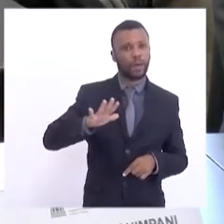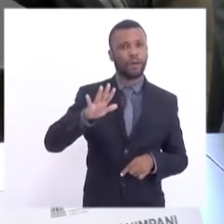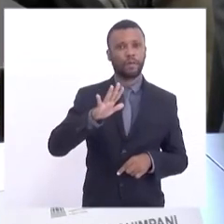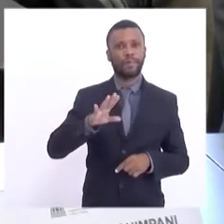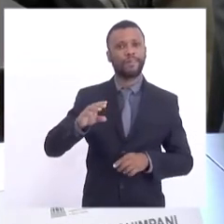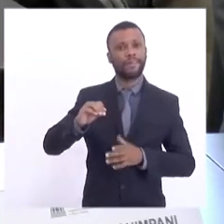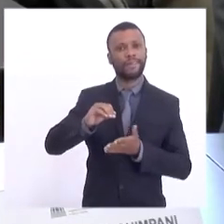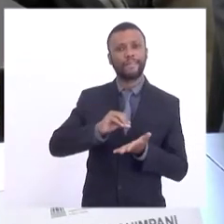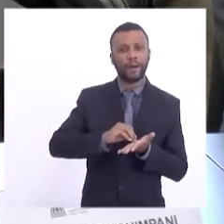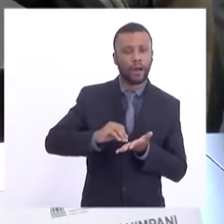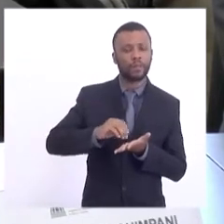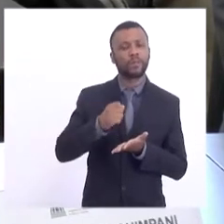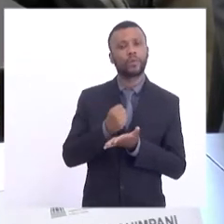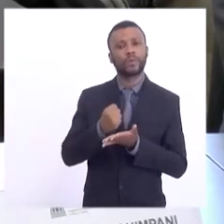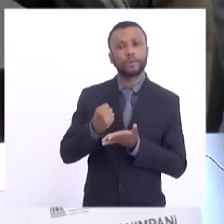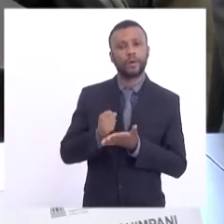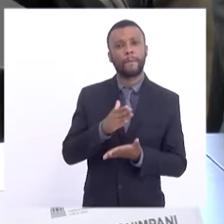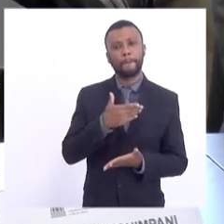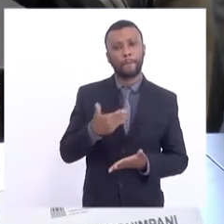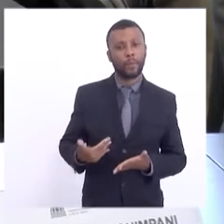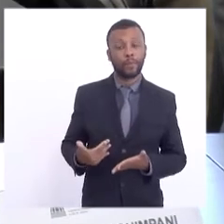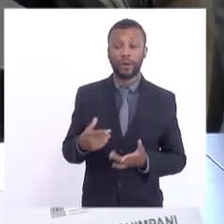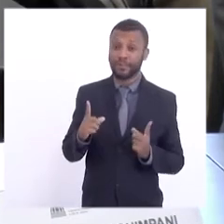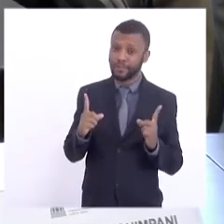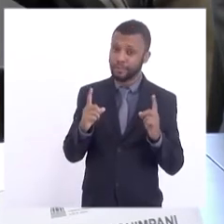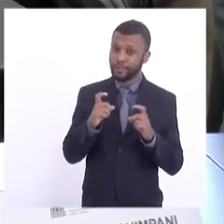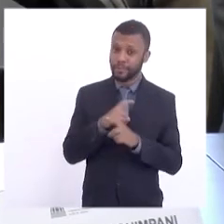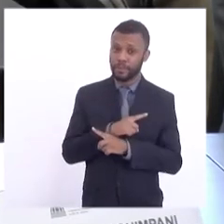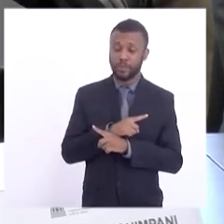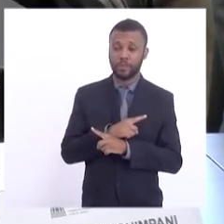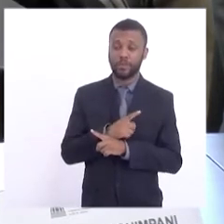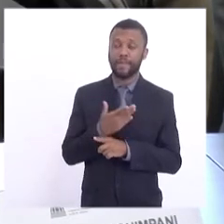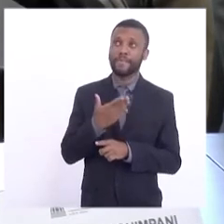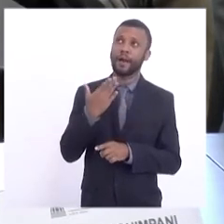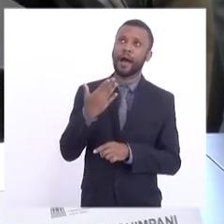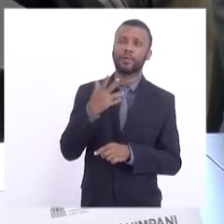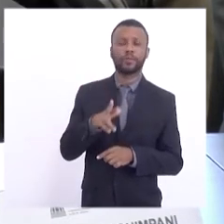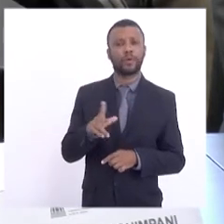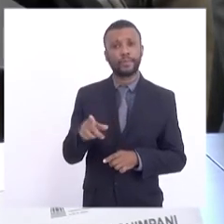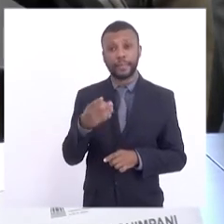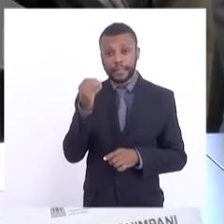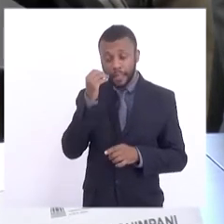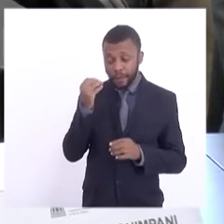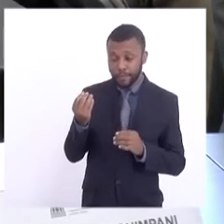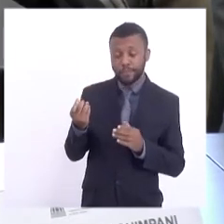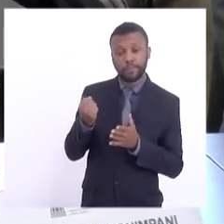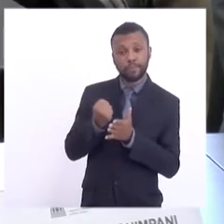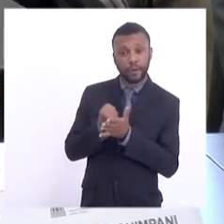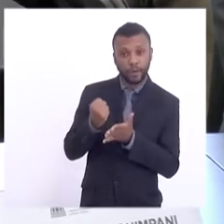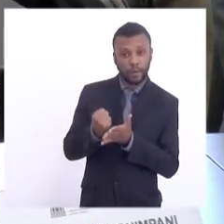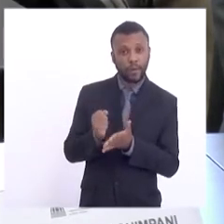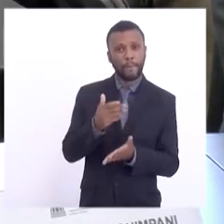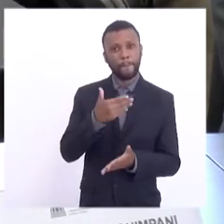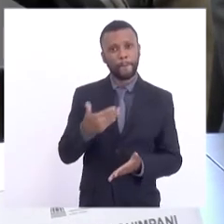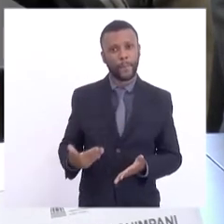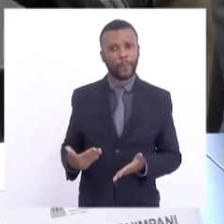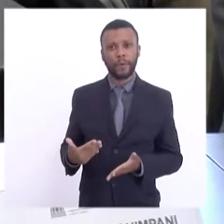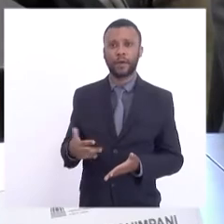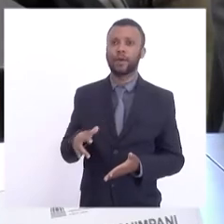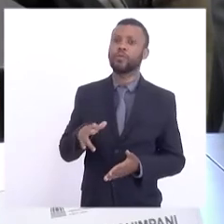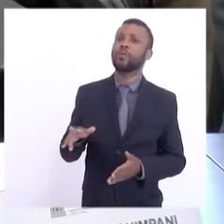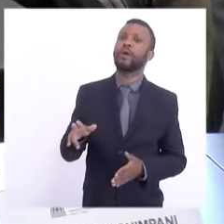a contratação pública é algo difícil si só não é fácil seja você botar uma contratação pública de fé não é algo